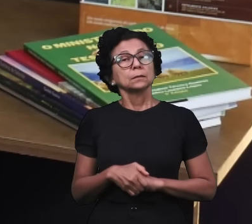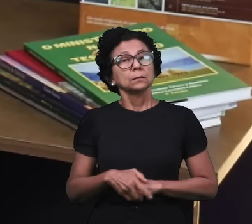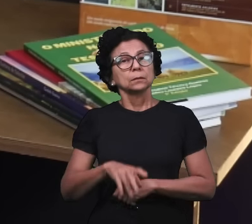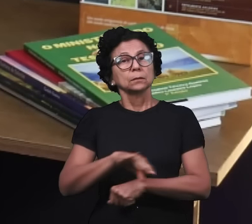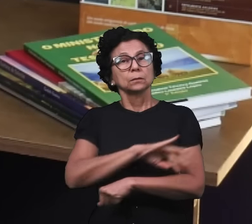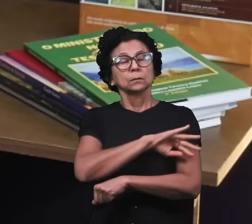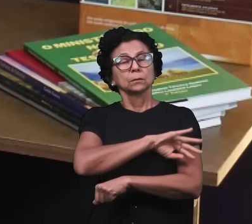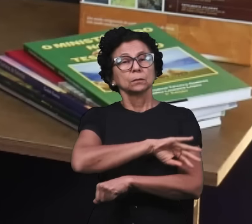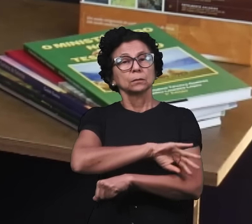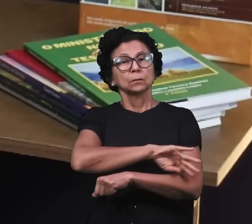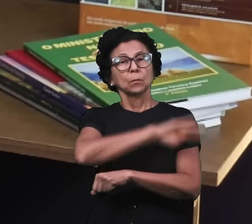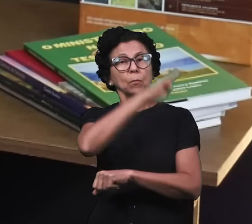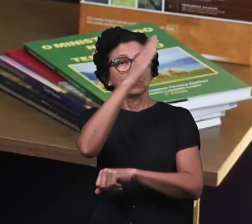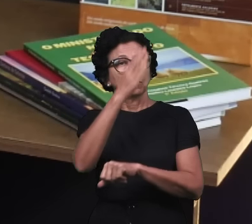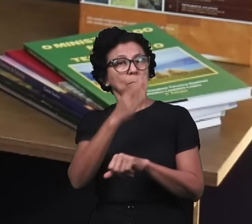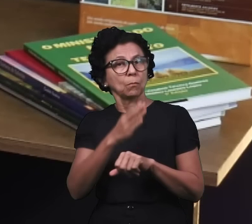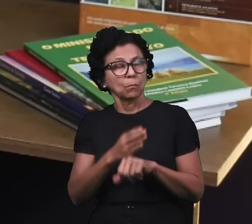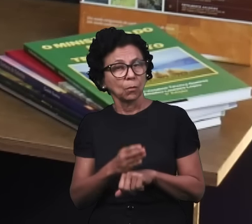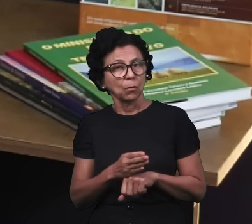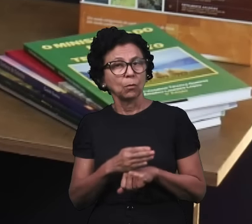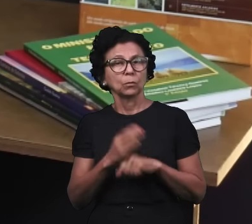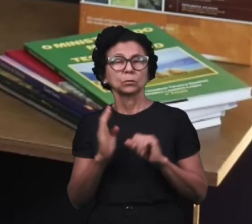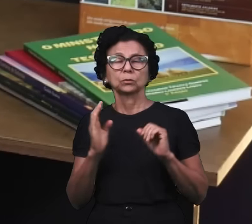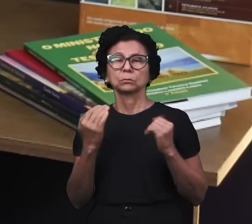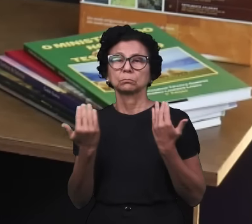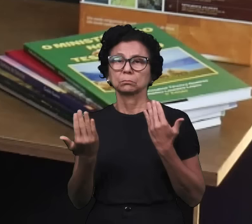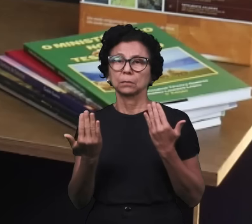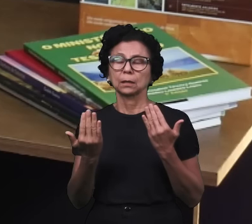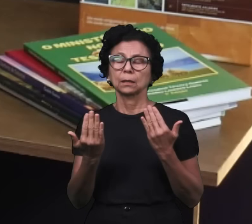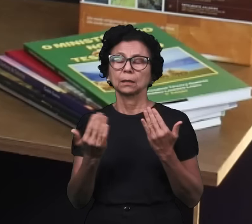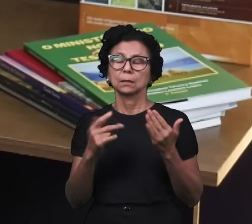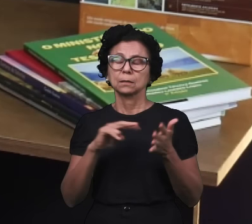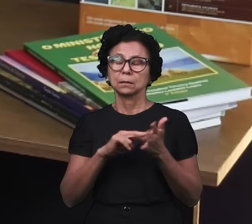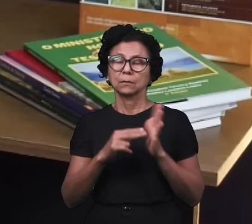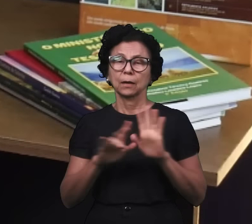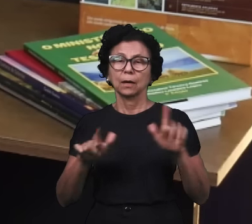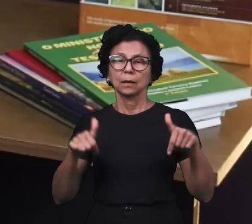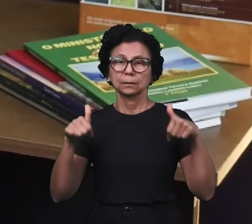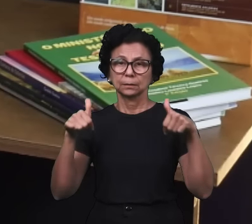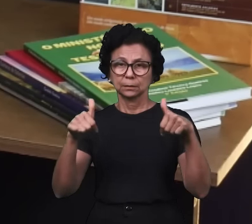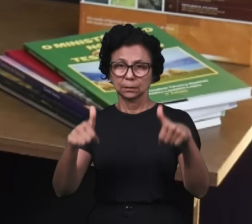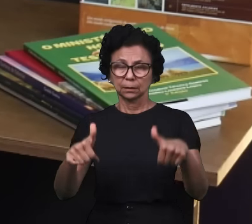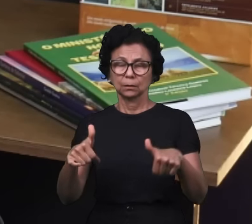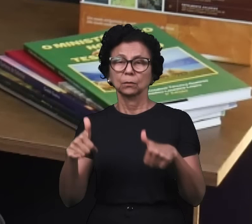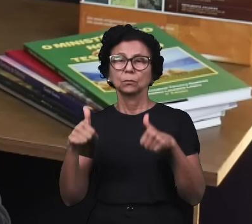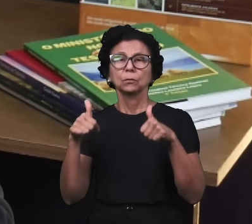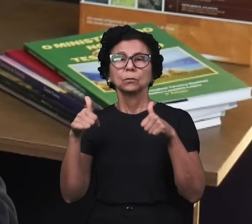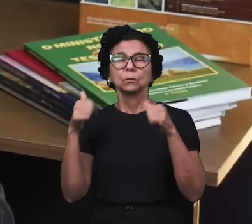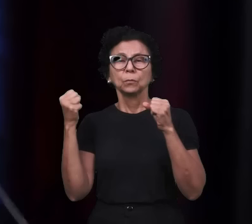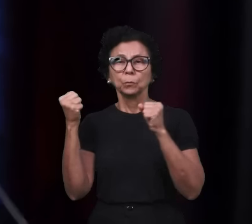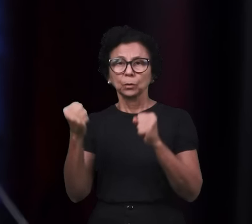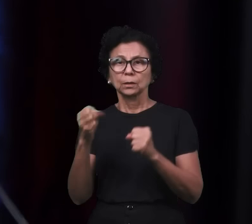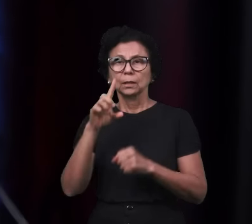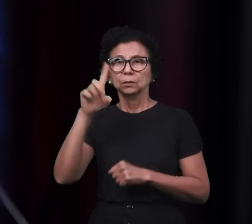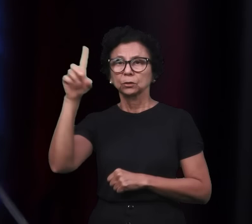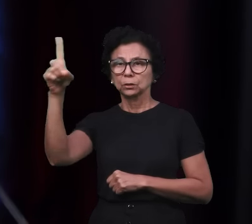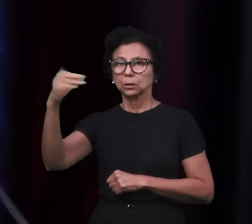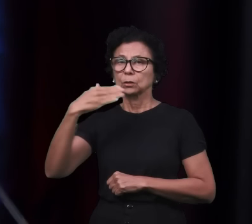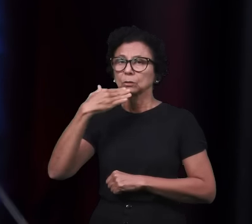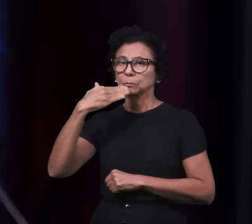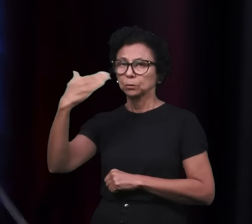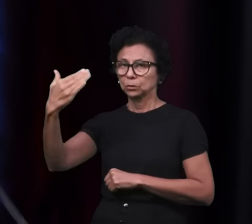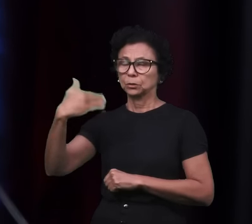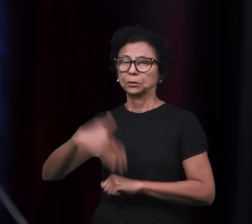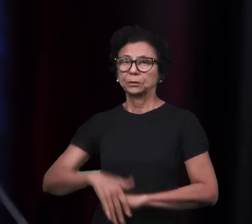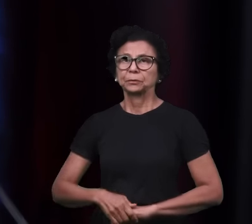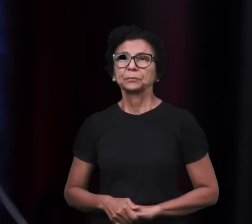de Deus na vida do homem, a santificação, buscar a face de Deus. Sim, e a experiência do Sinai, ela foi